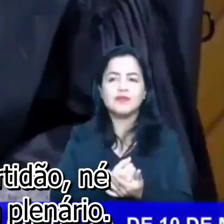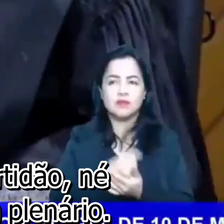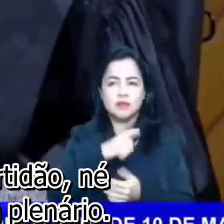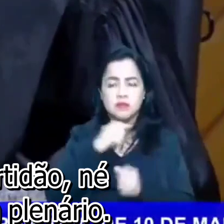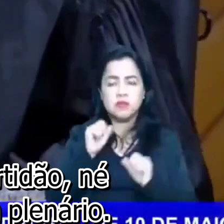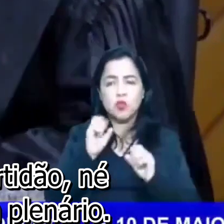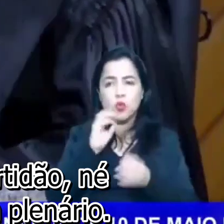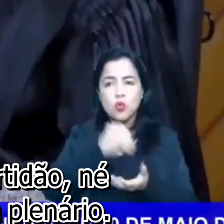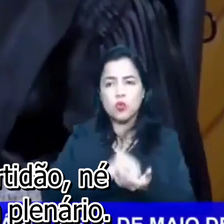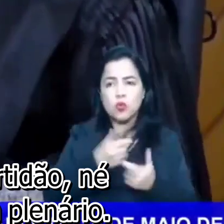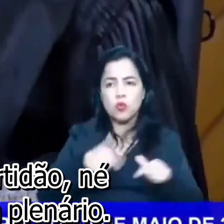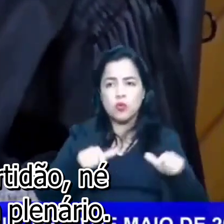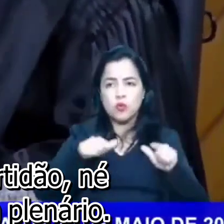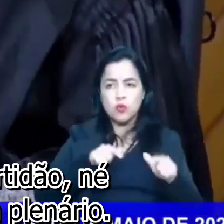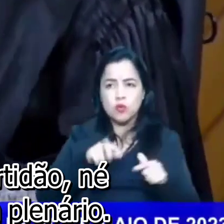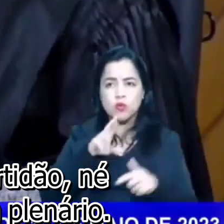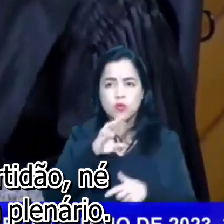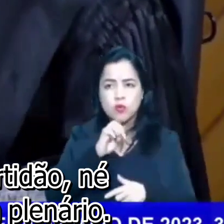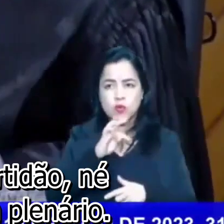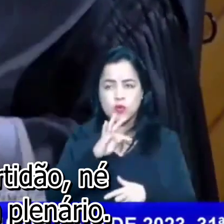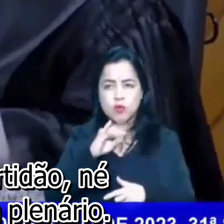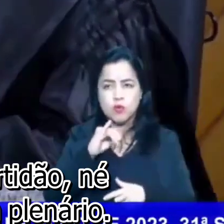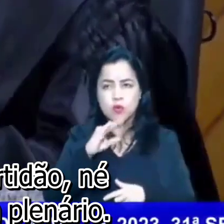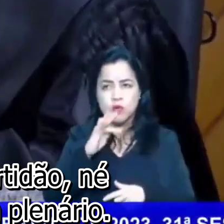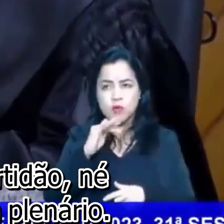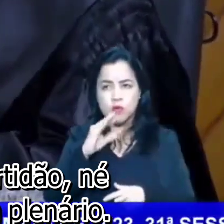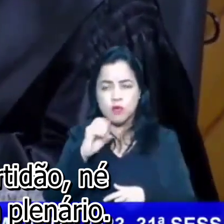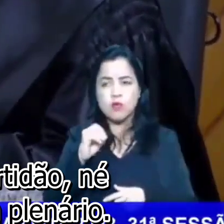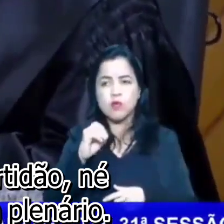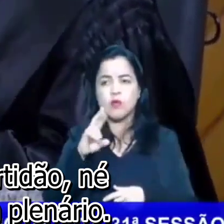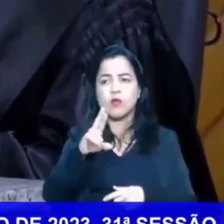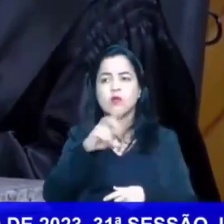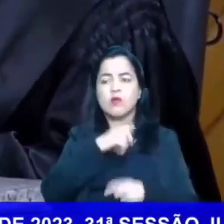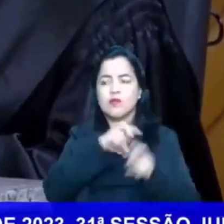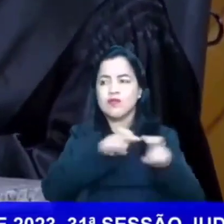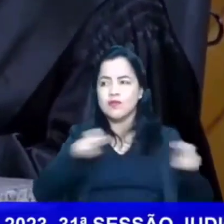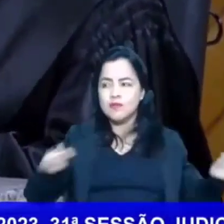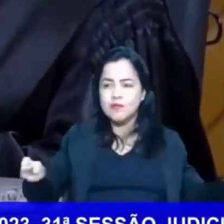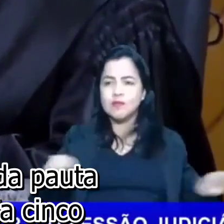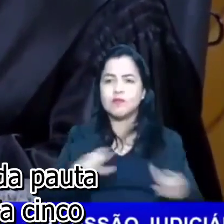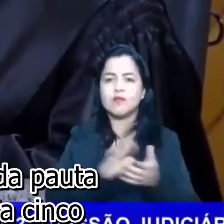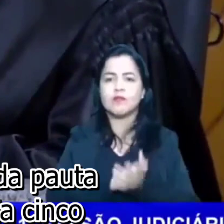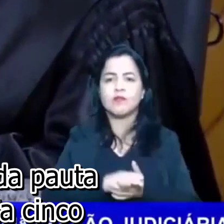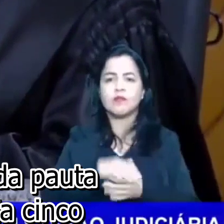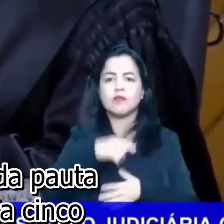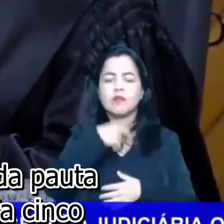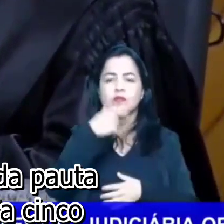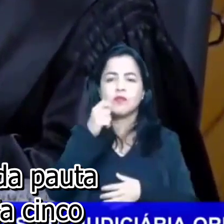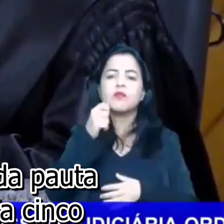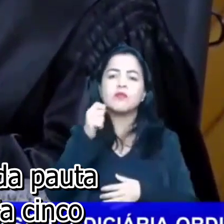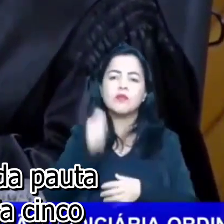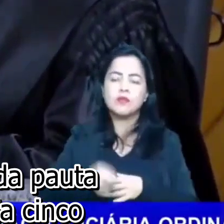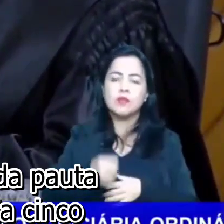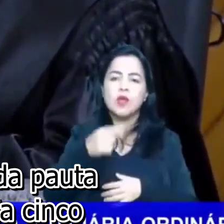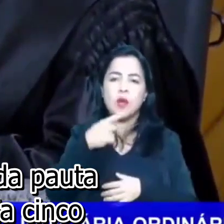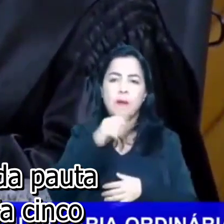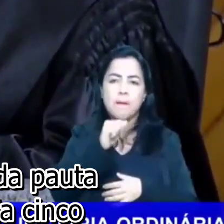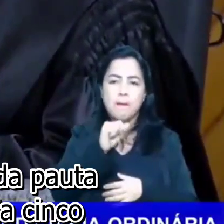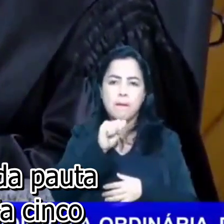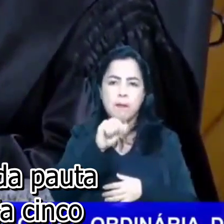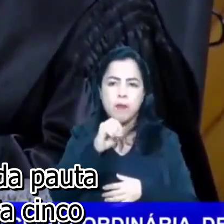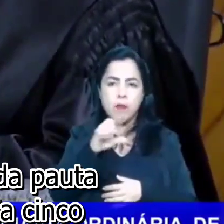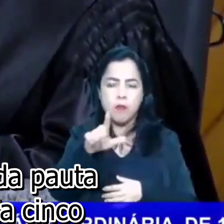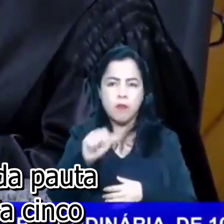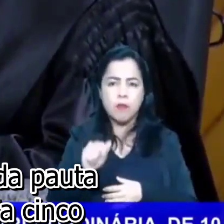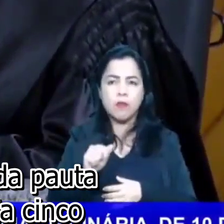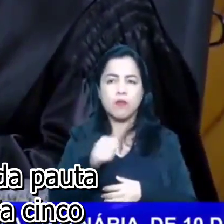certidão, imagem direcionada a desembargador João Lages. Doutora Paola, vamos lá, o item 24 da pauta,